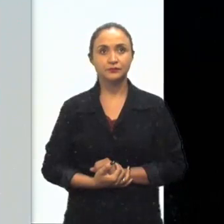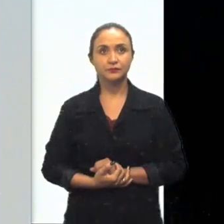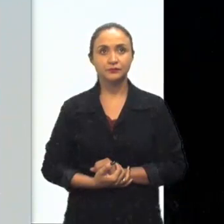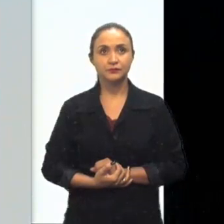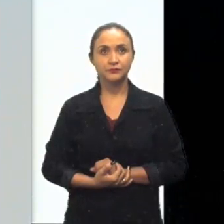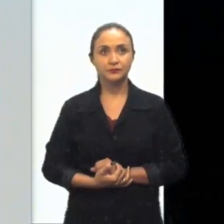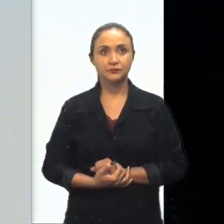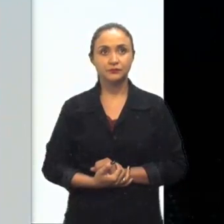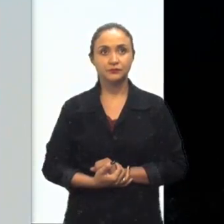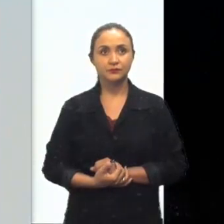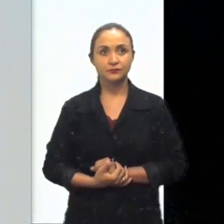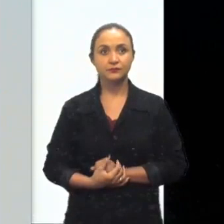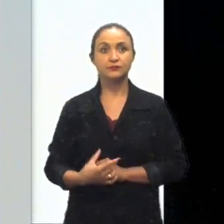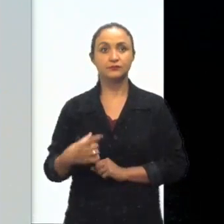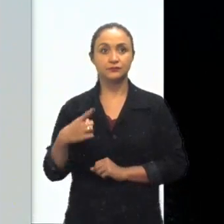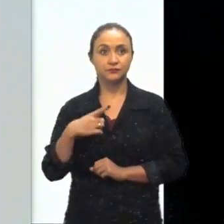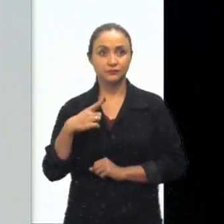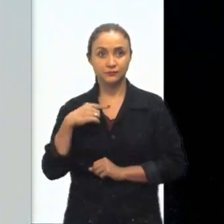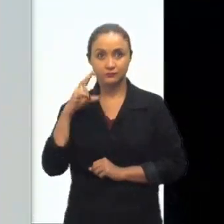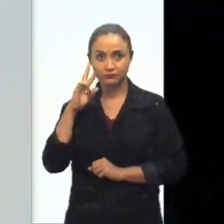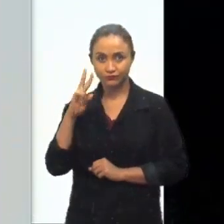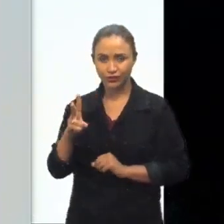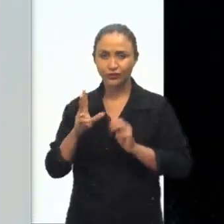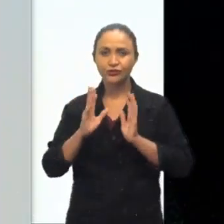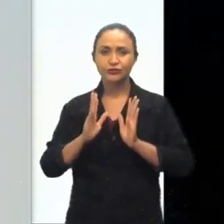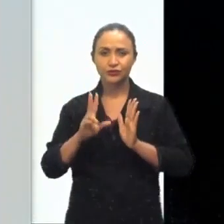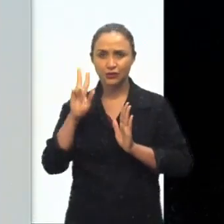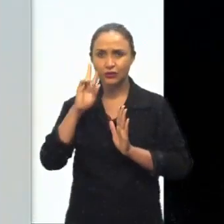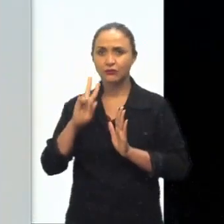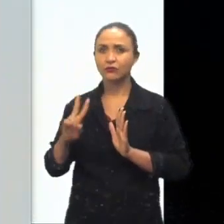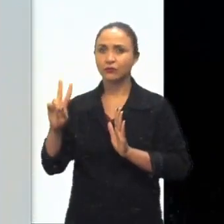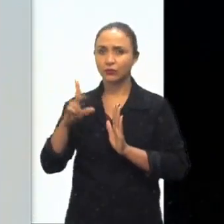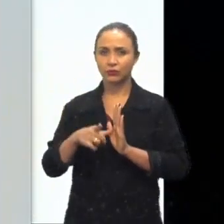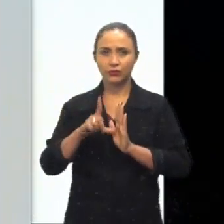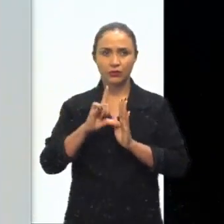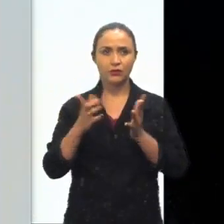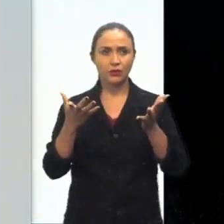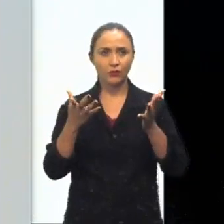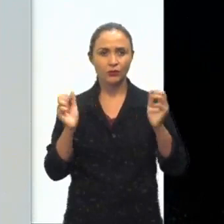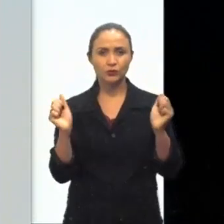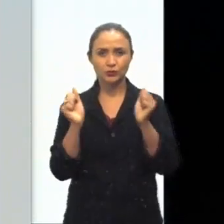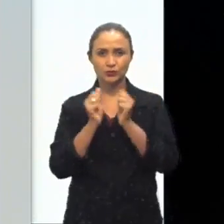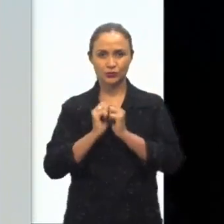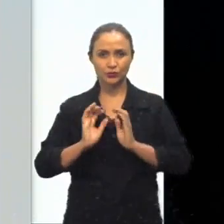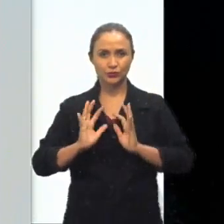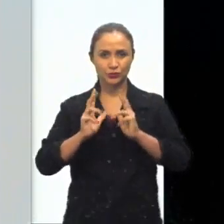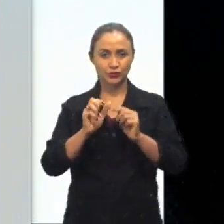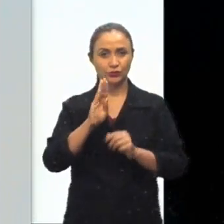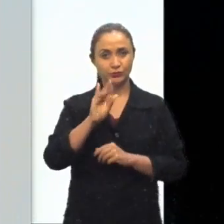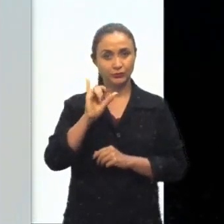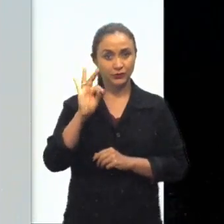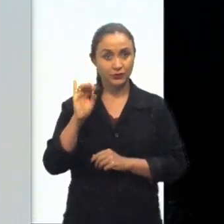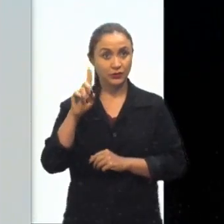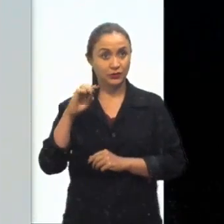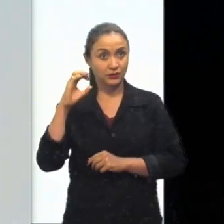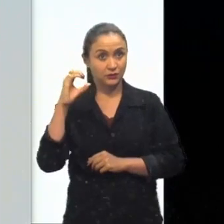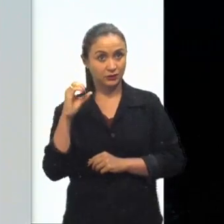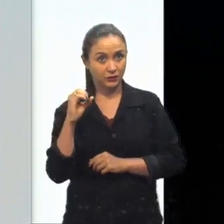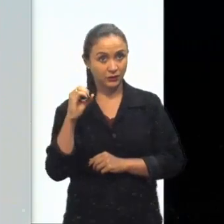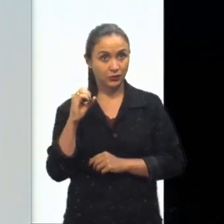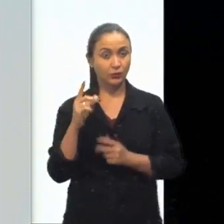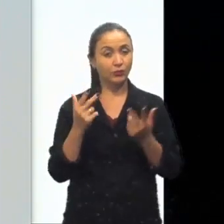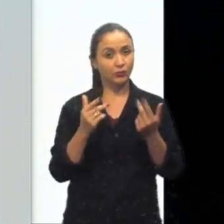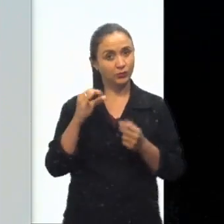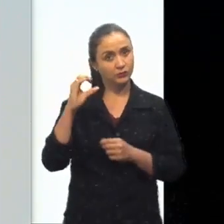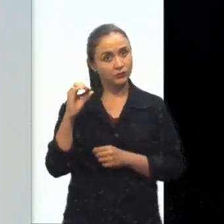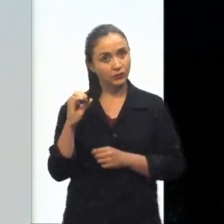Então, aqui, modulação AM, você já tinha visualizado, e agora só juntando todo mundo. Quando o bit é 0, amplitude é igual a